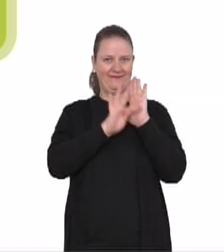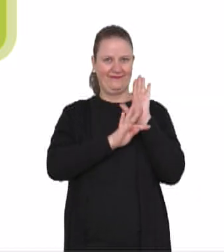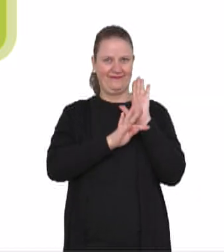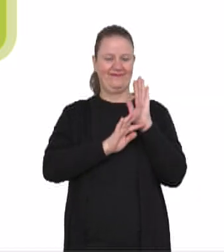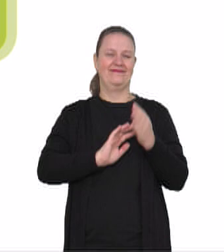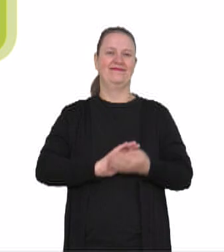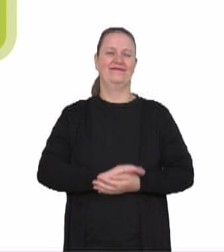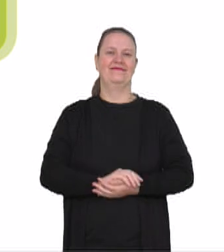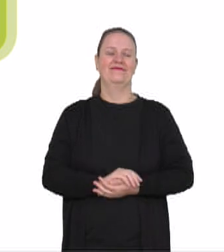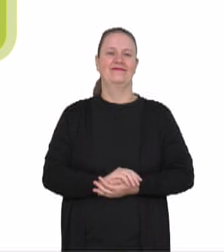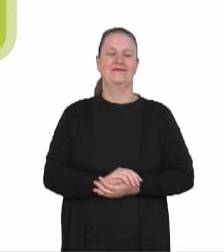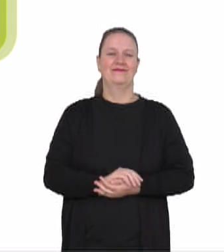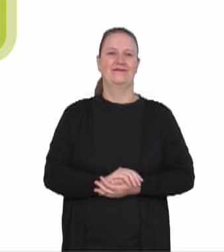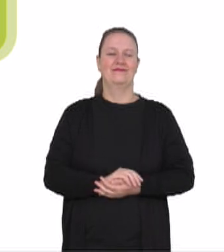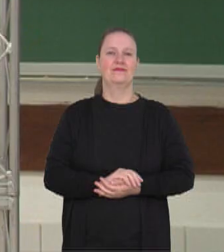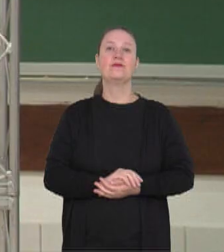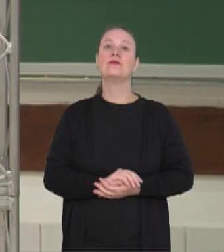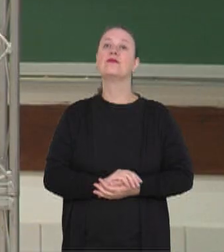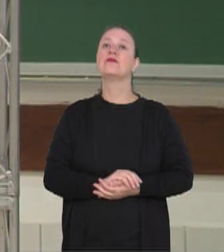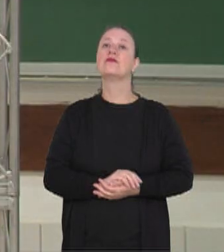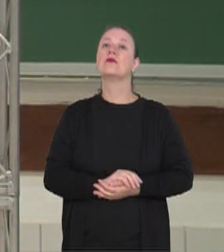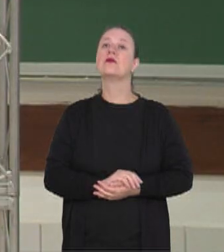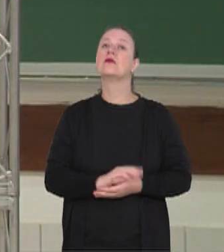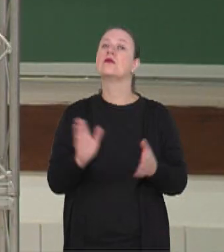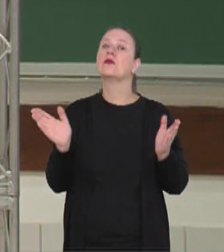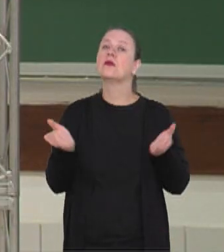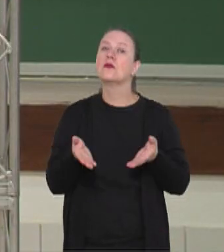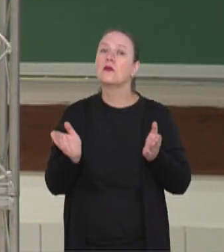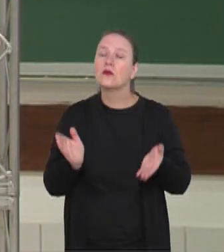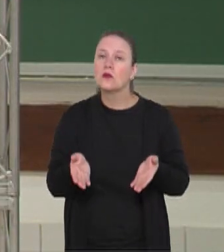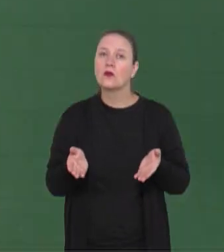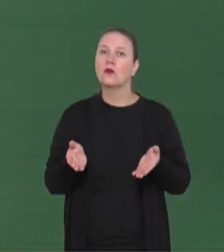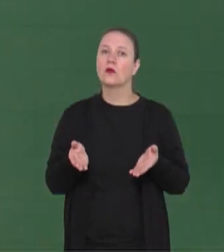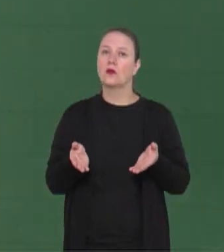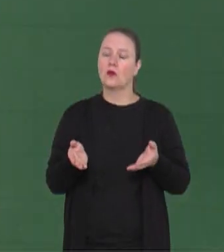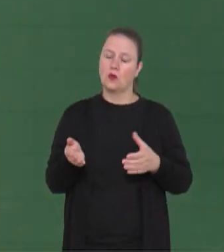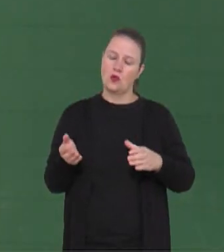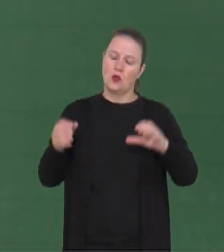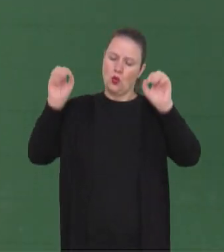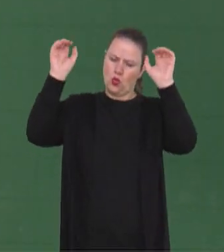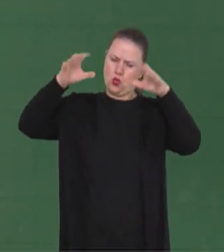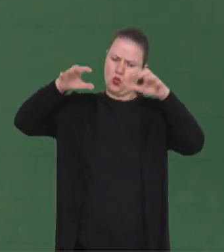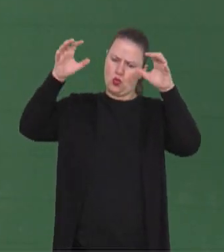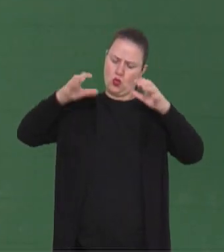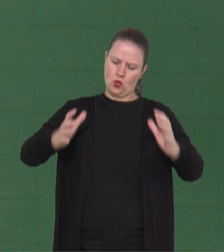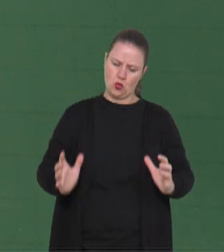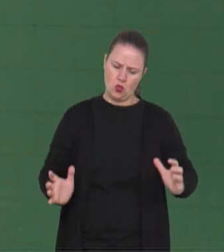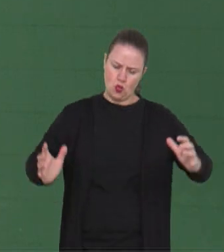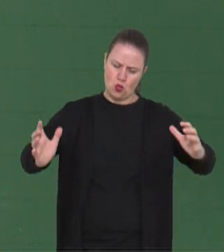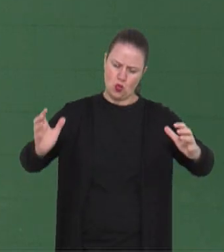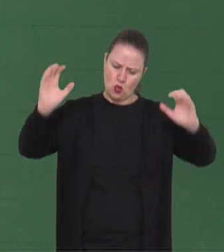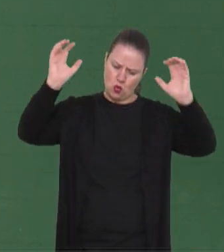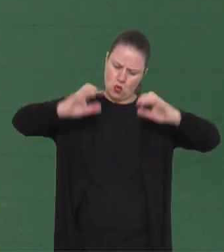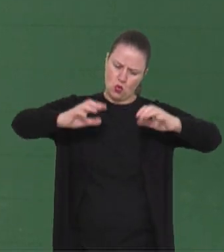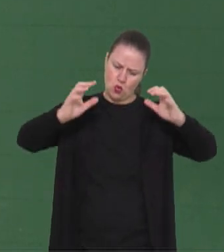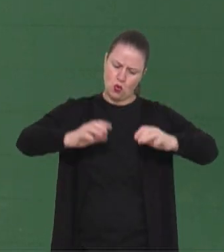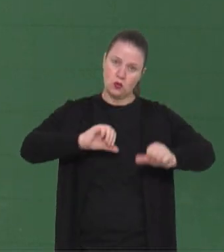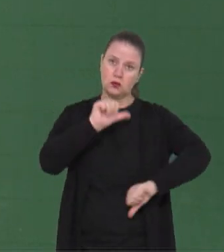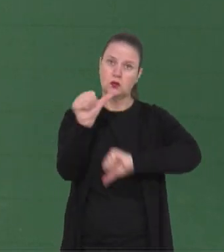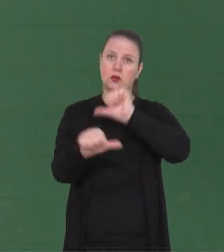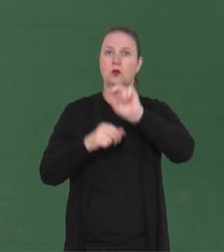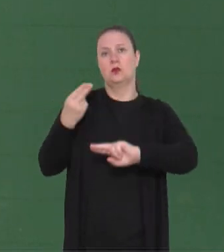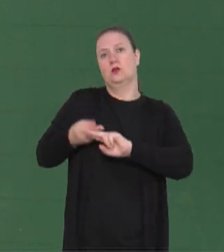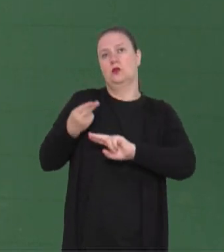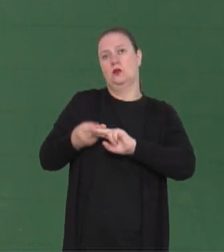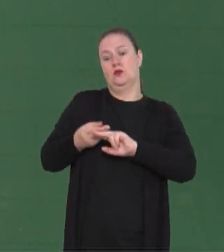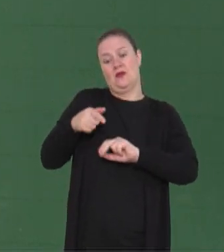and use a watering can instead of a hose. Então, colete a água da chuva em um balde e use em um regador ao invés